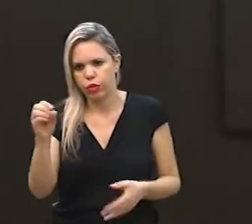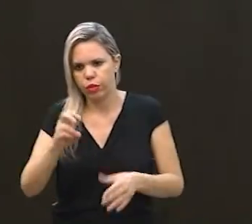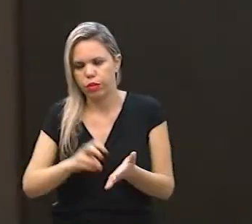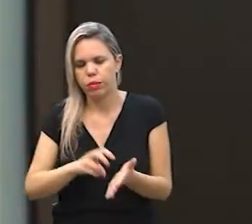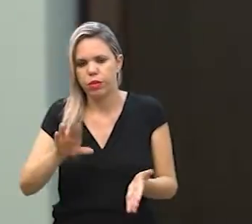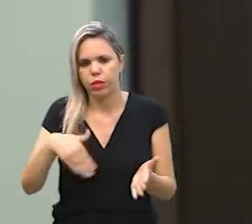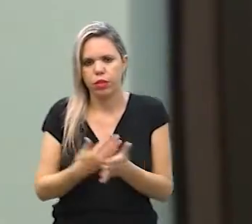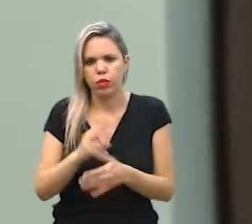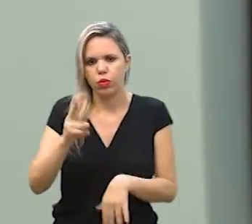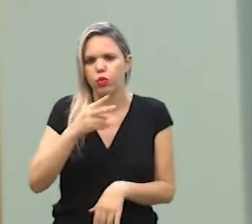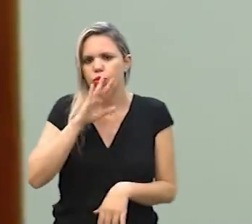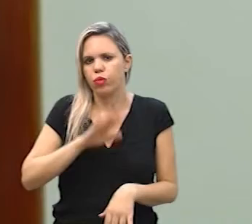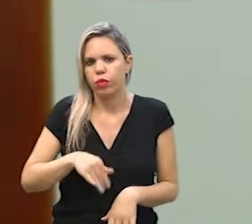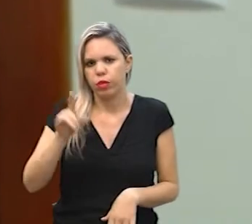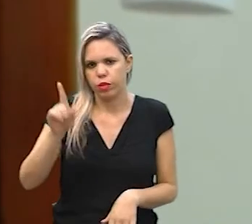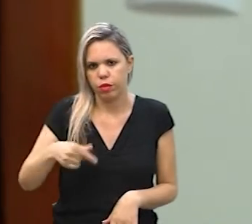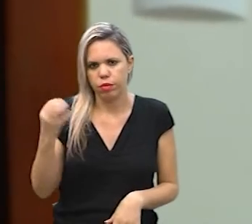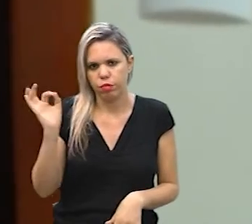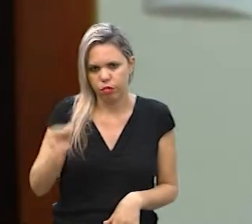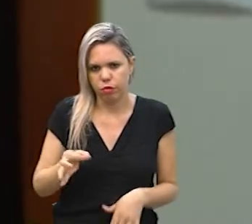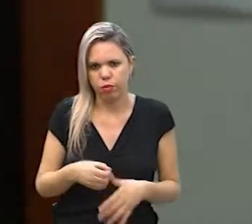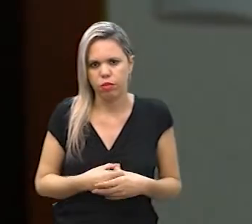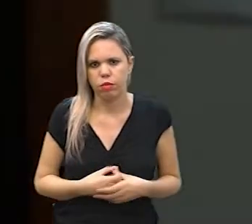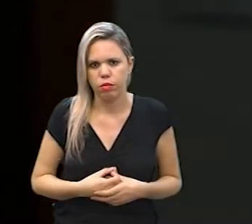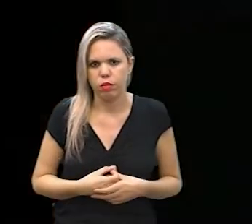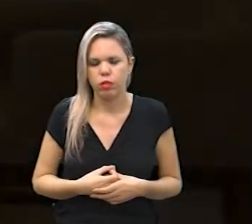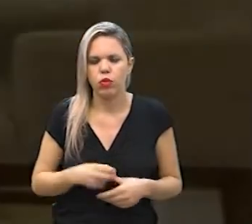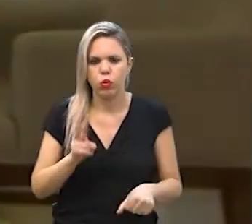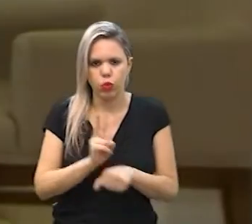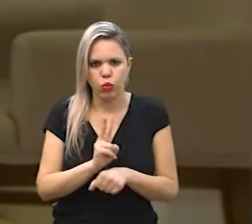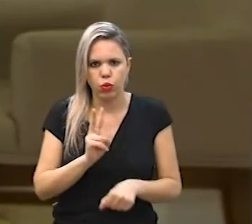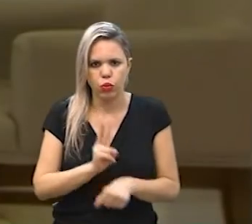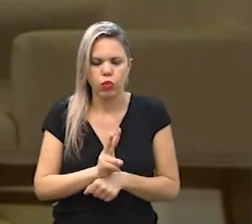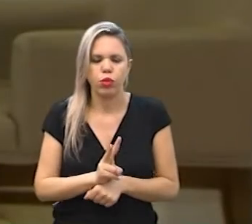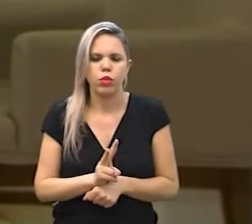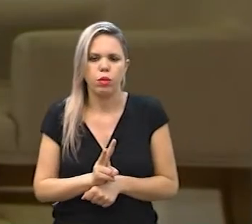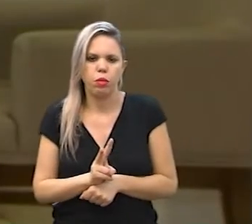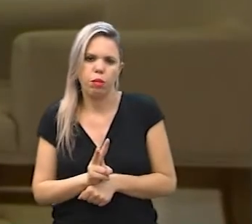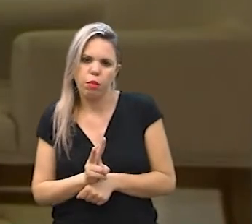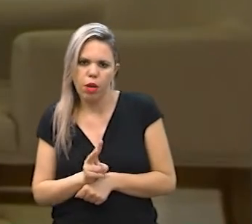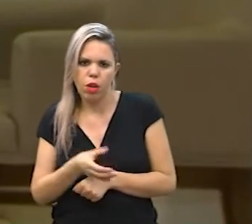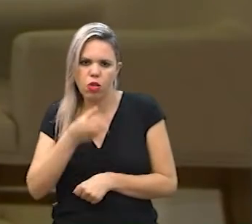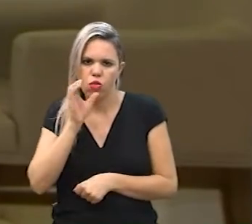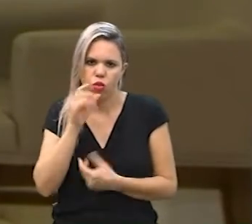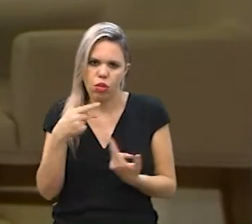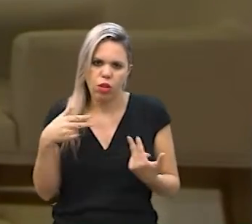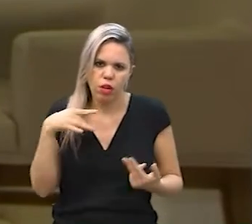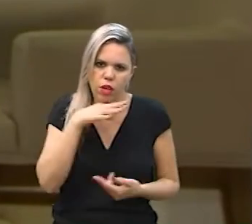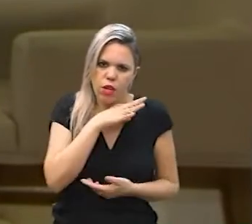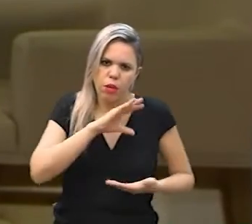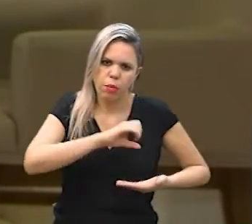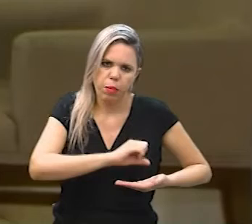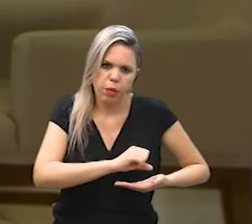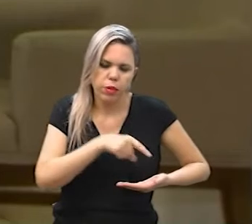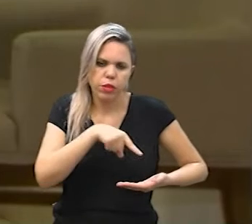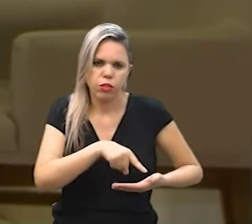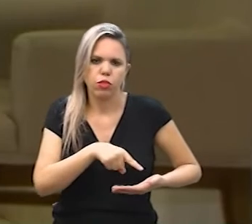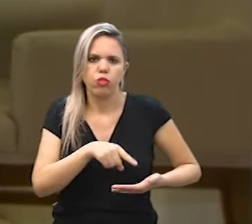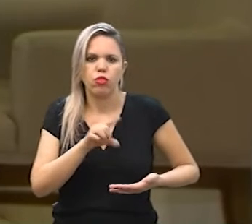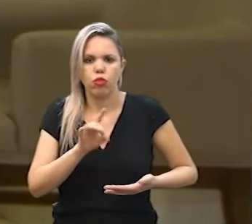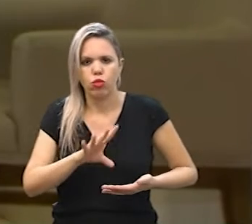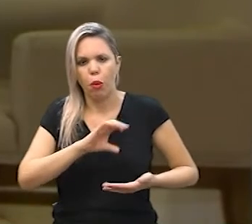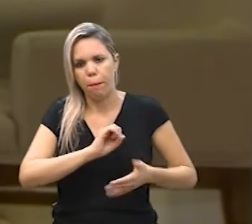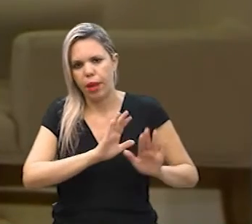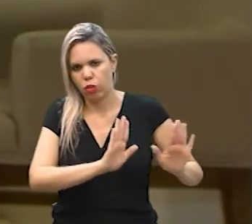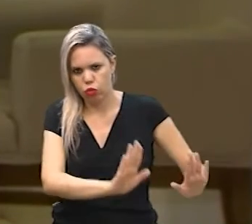as 2 horas da tarde. Esse seria o ideal. E outro cuidado, líquidos quentes, né? O bebê que mama no peito, ele só deve mamar